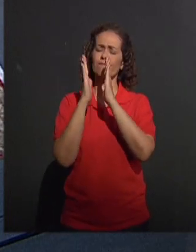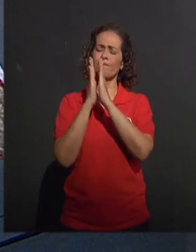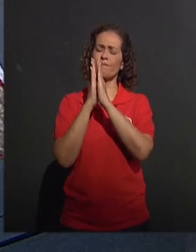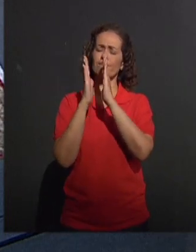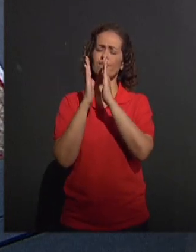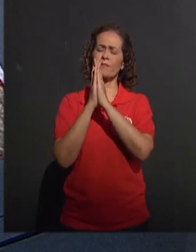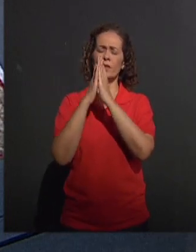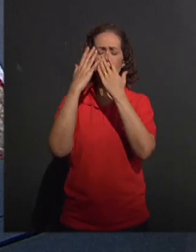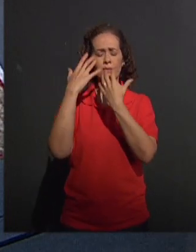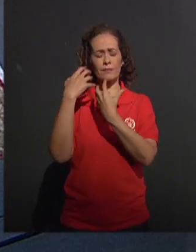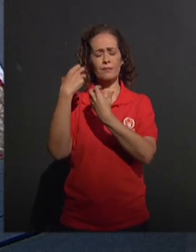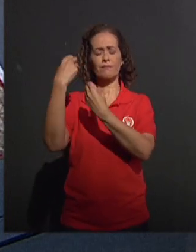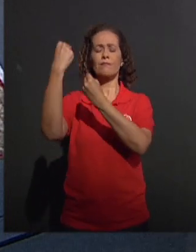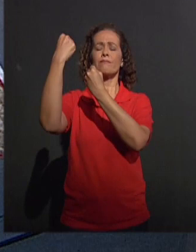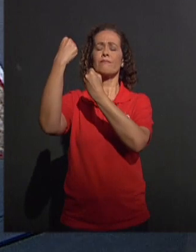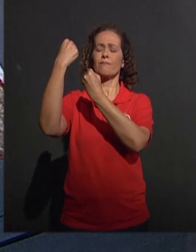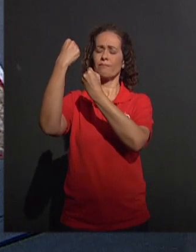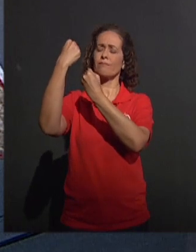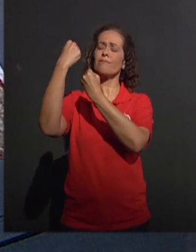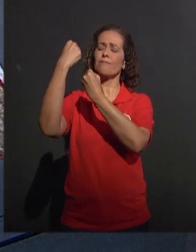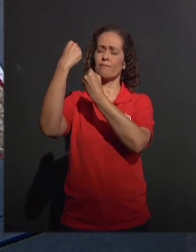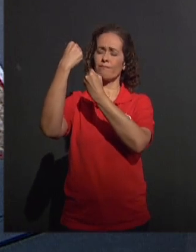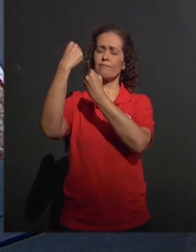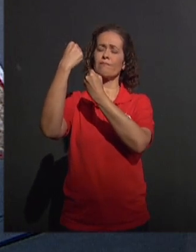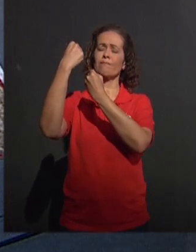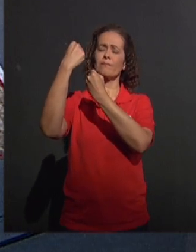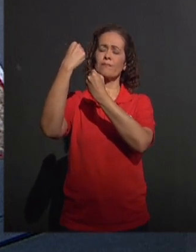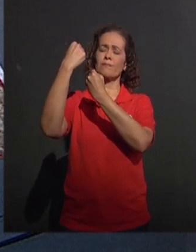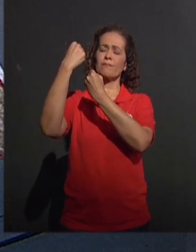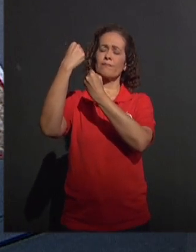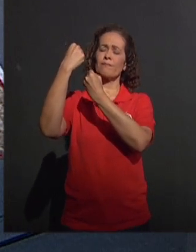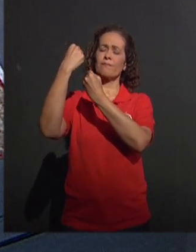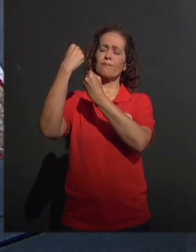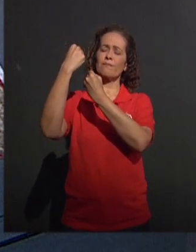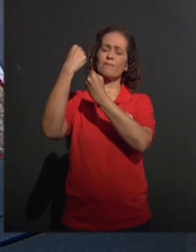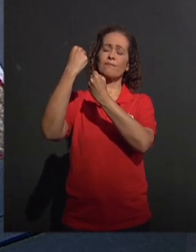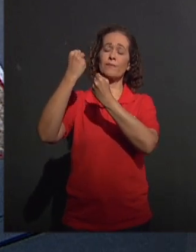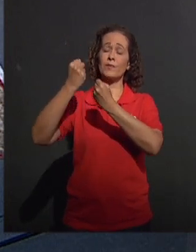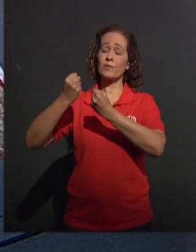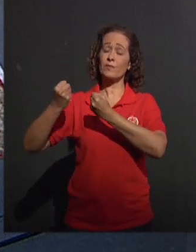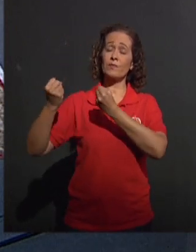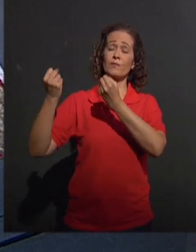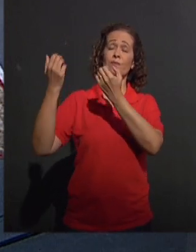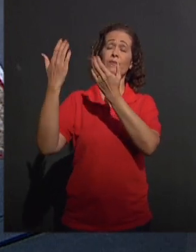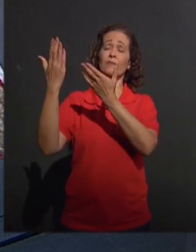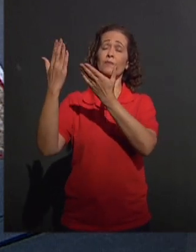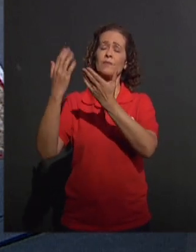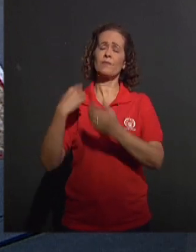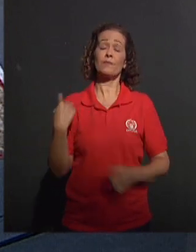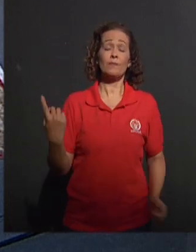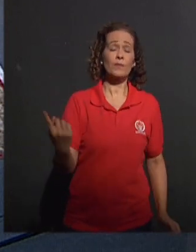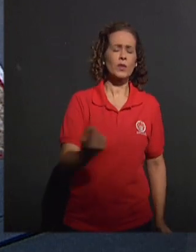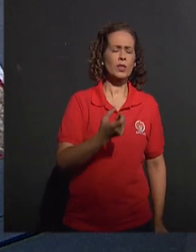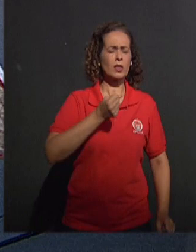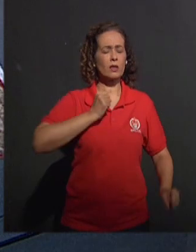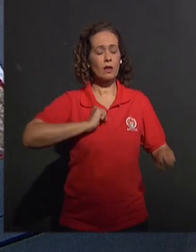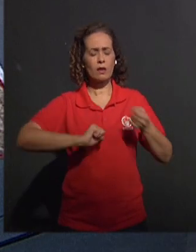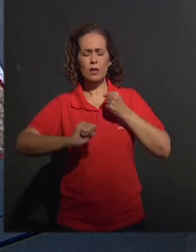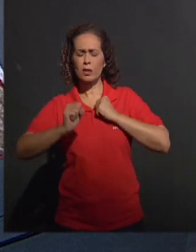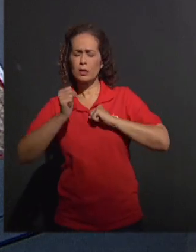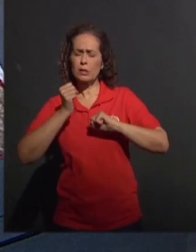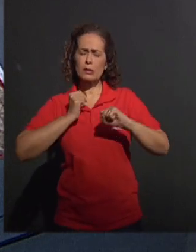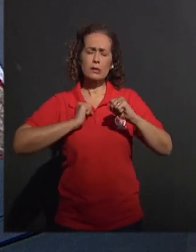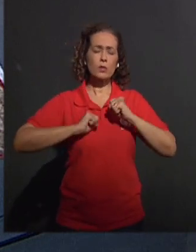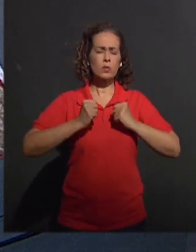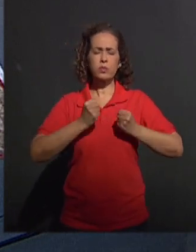Sela, Senhor, lançamos sobre o Senhor toda a nossa ansiedade